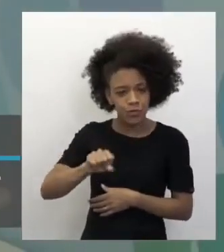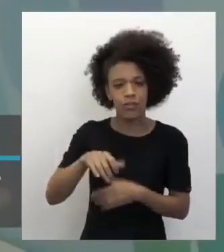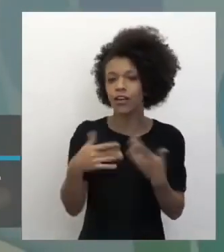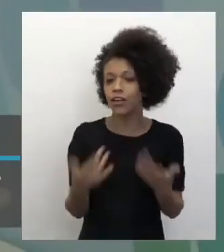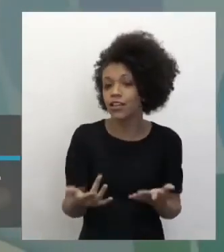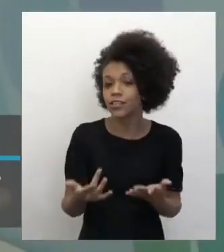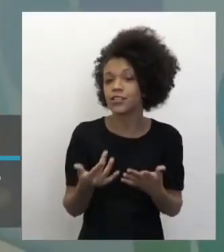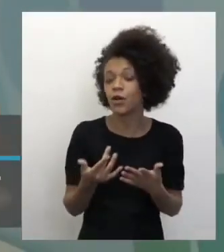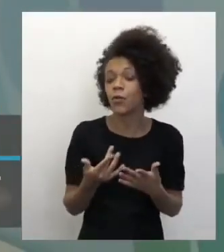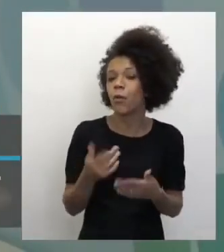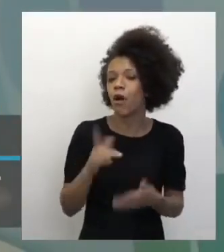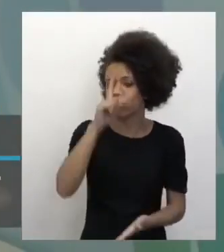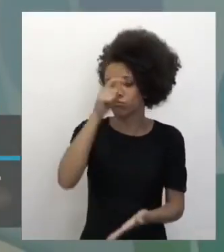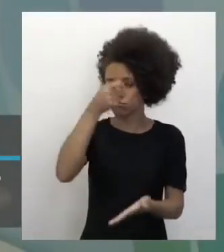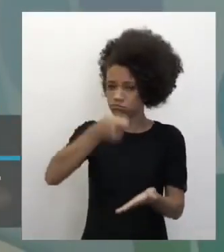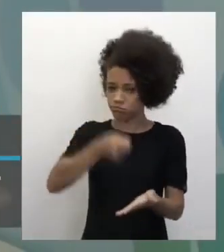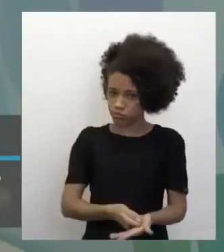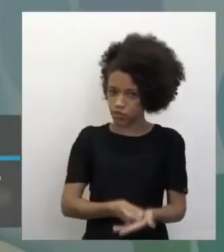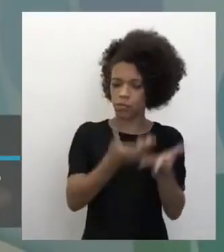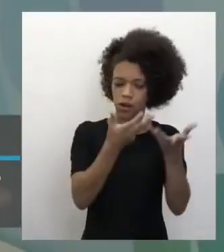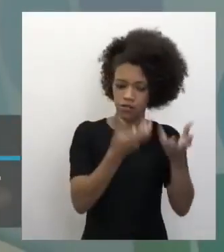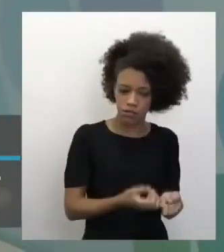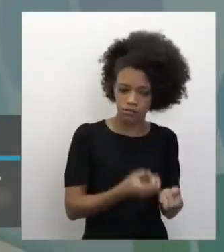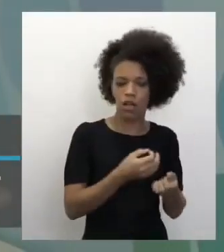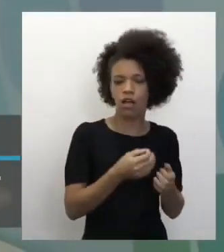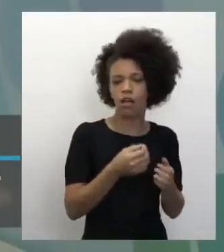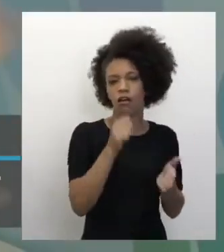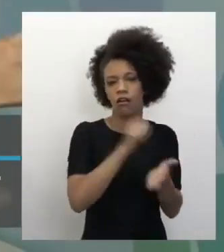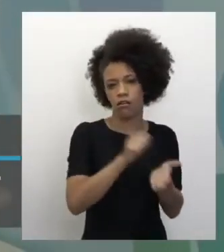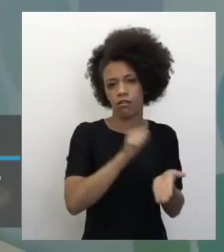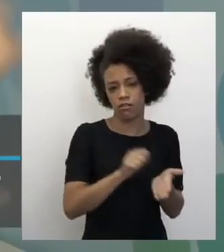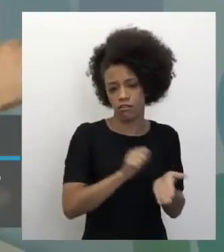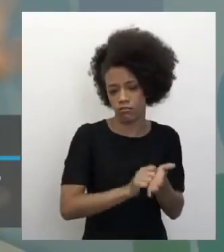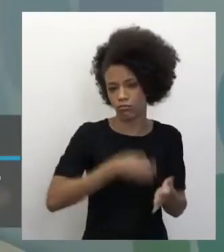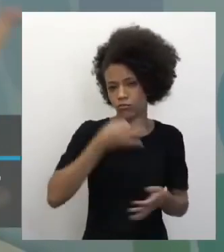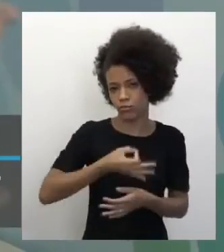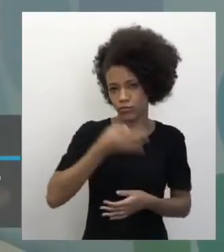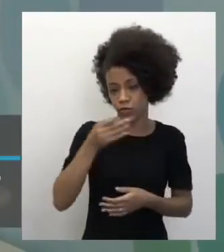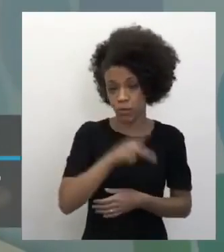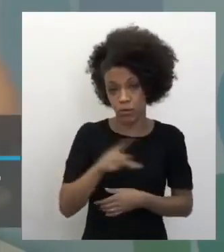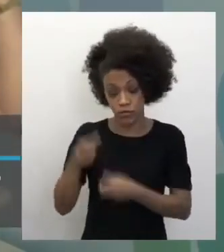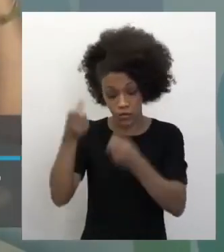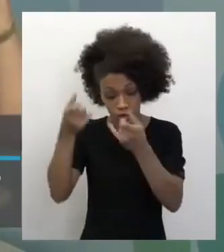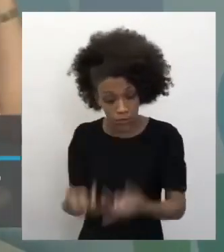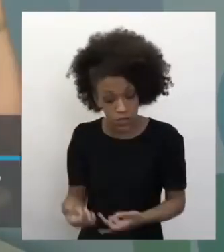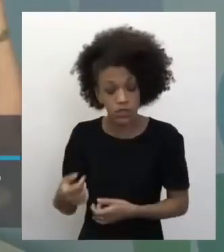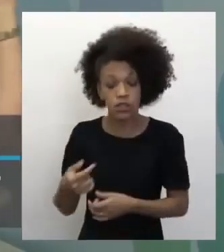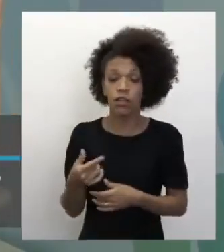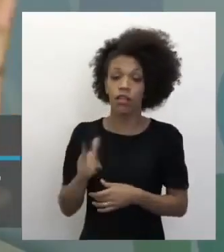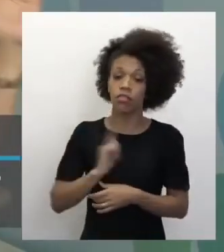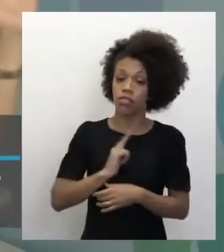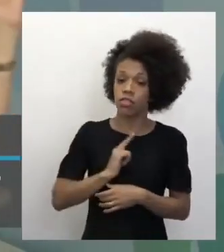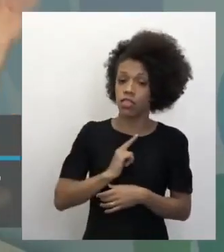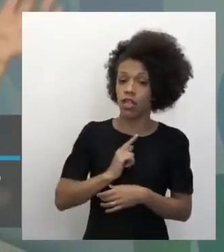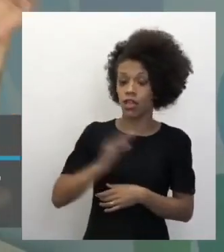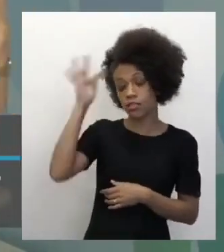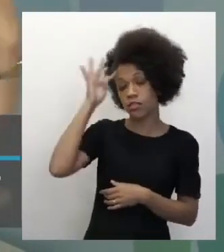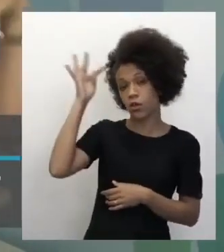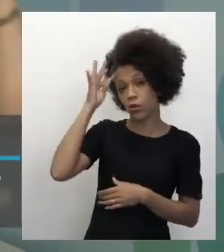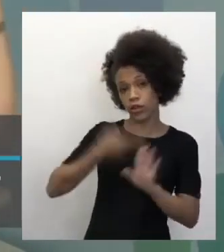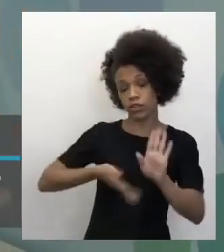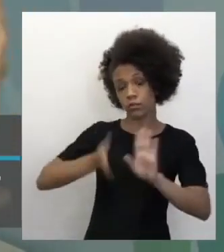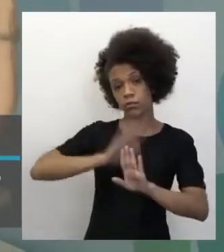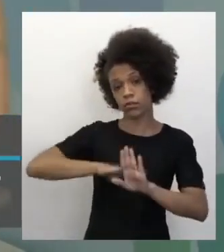autoridades no assunto para validar a nossa tese. As professoras estão explicando aqui e existem as teorias por trás,